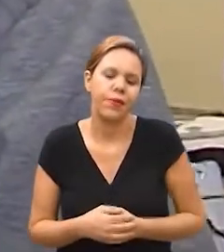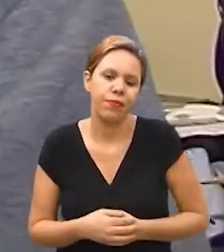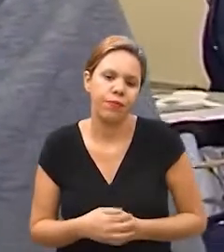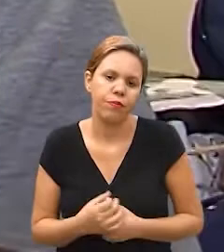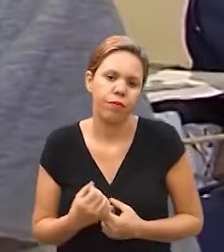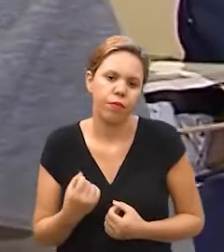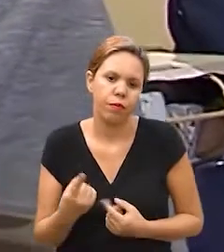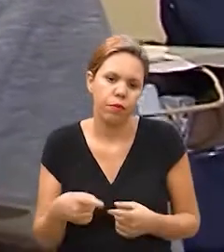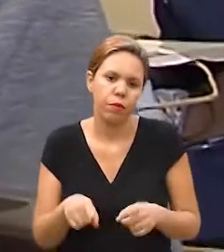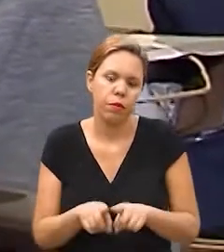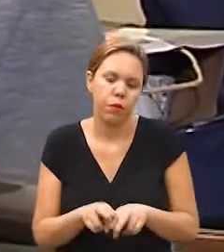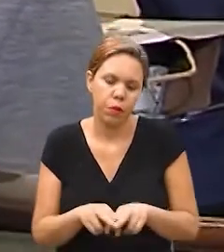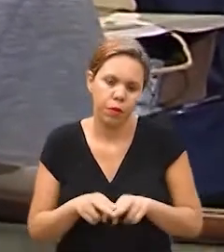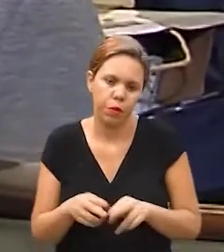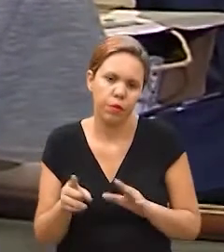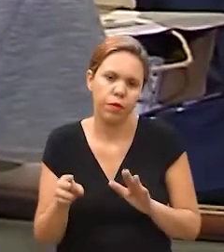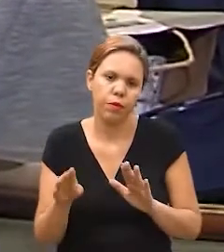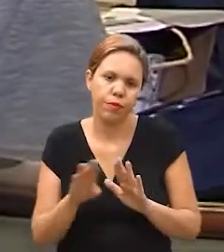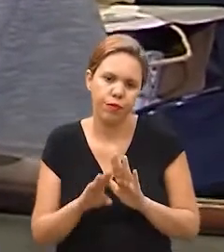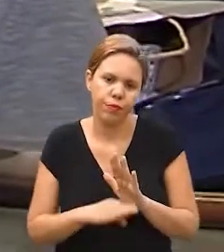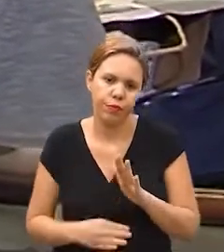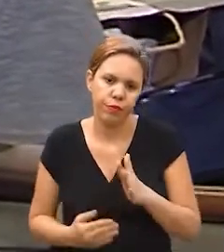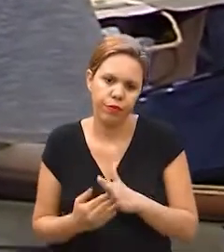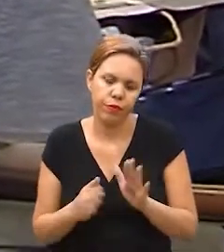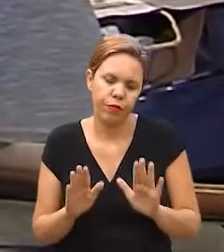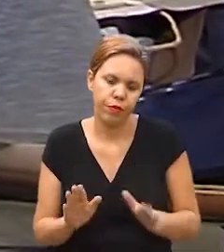das questões burocráticas que existem.